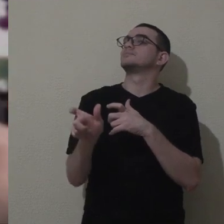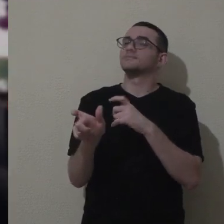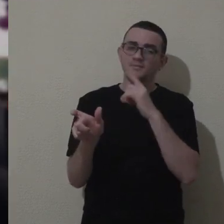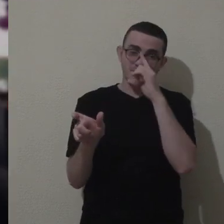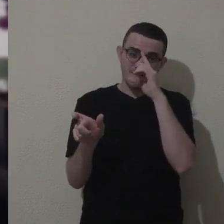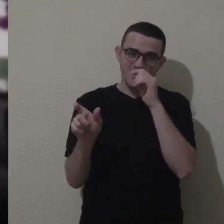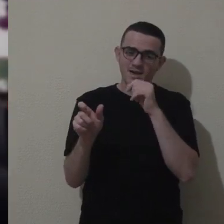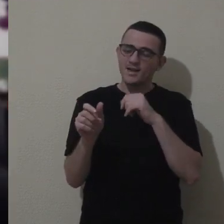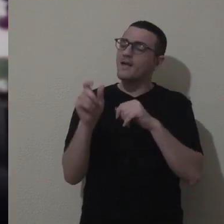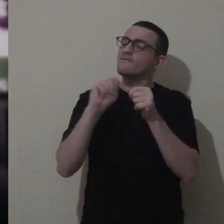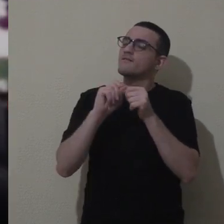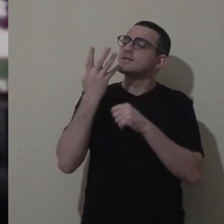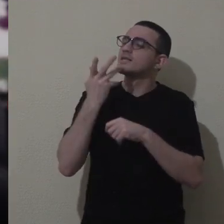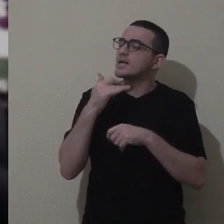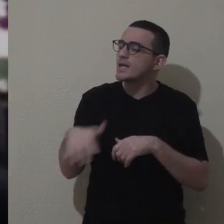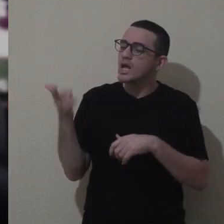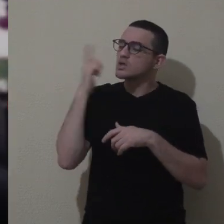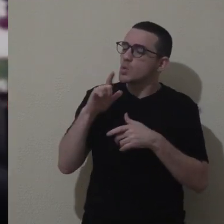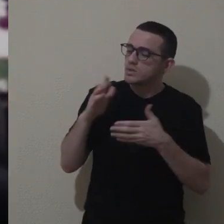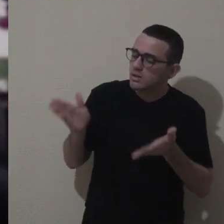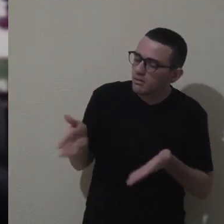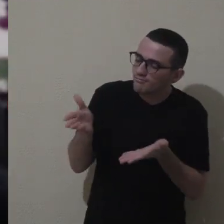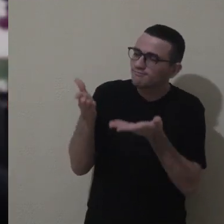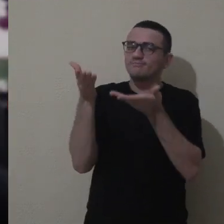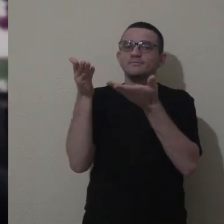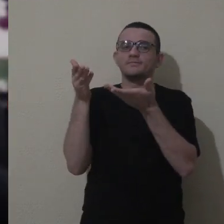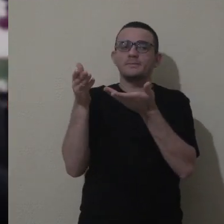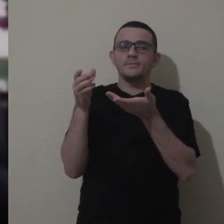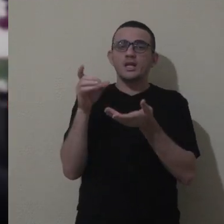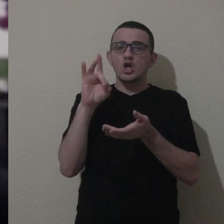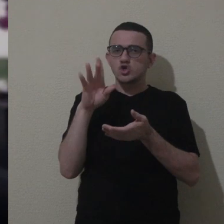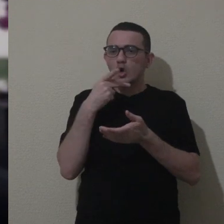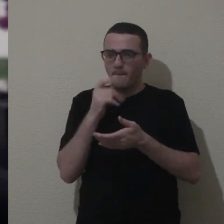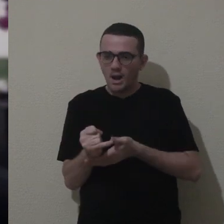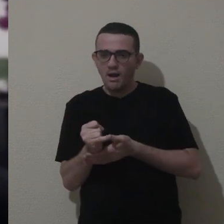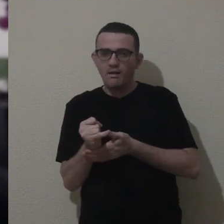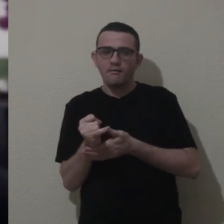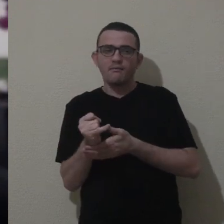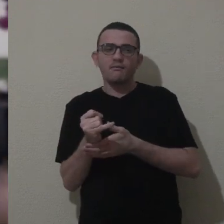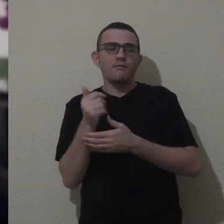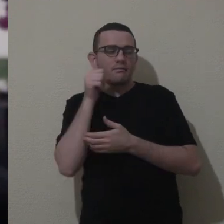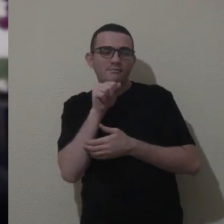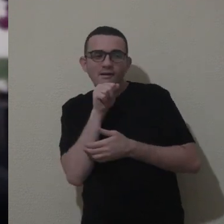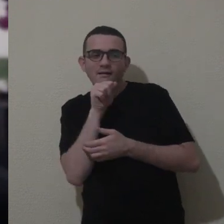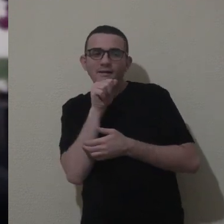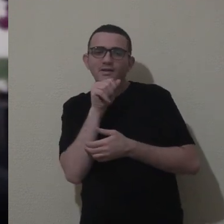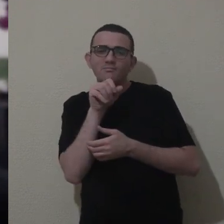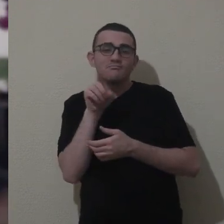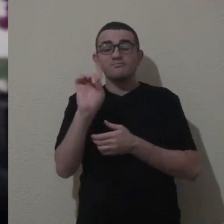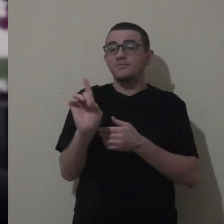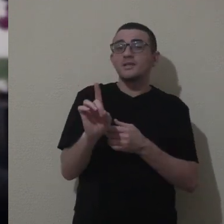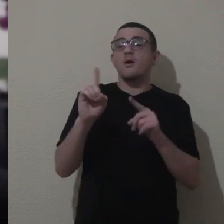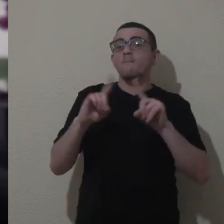quem que vai fazer com que ela tenha maior chance? Né? De certa maneira, só os pais, não